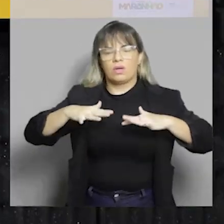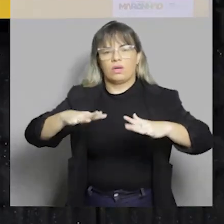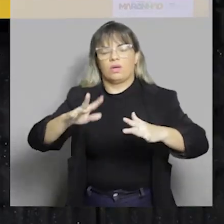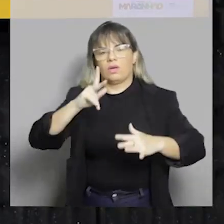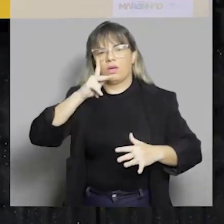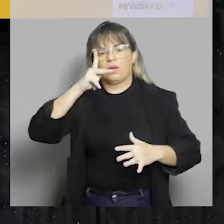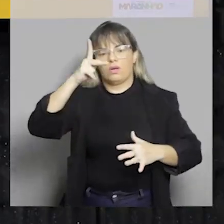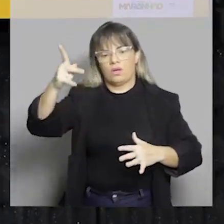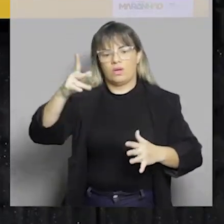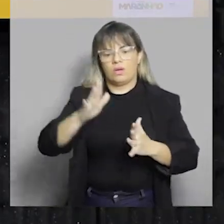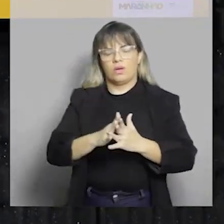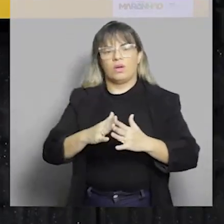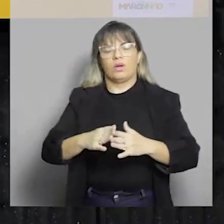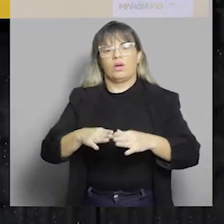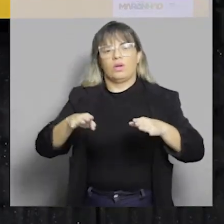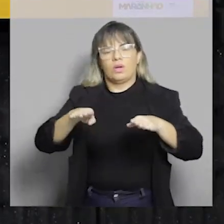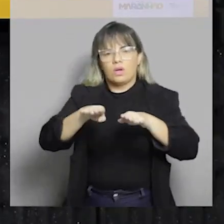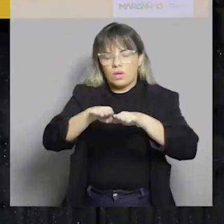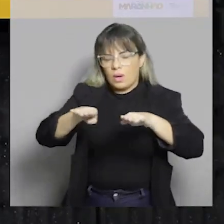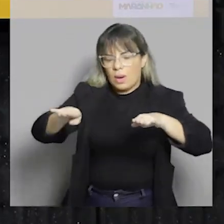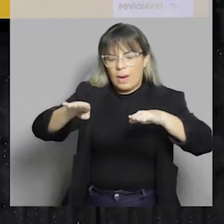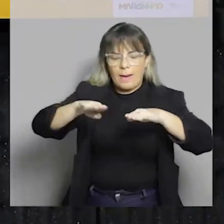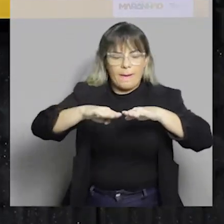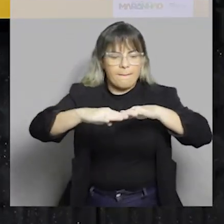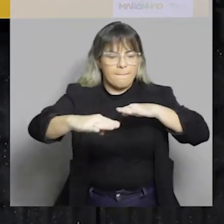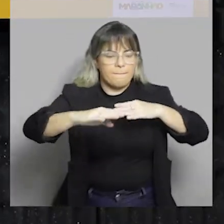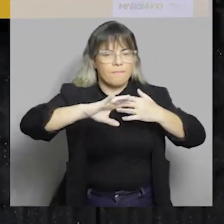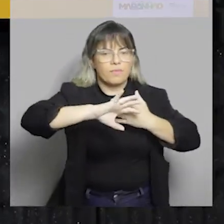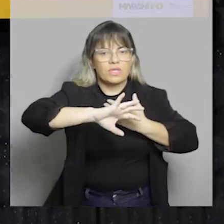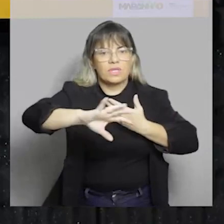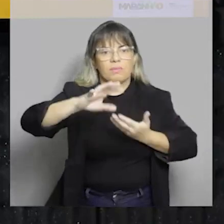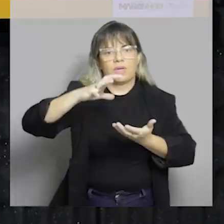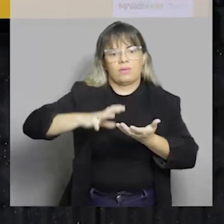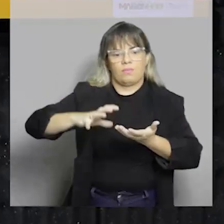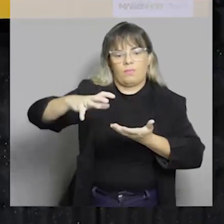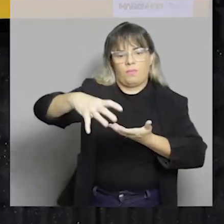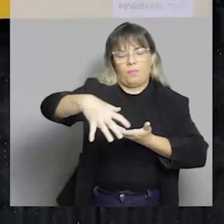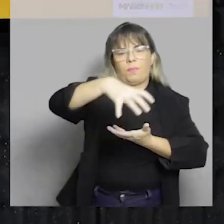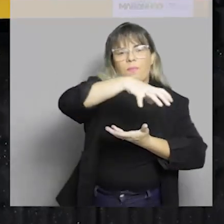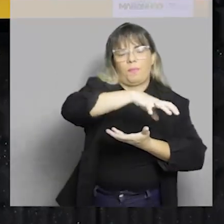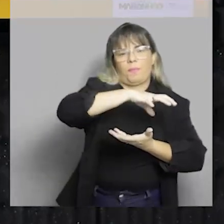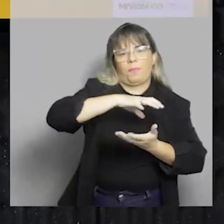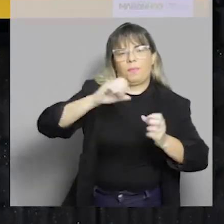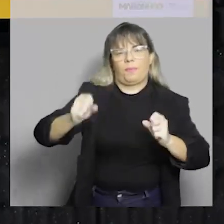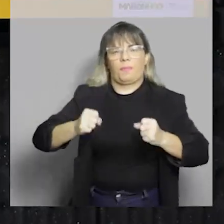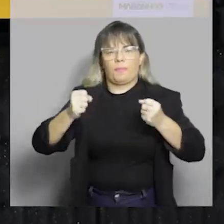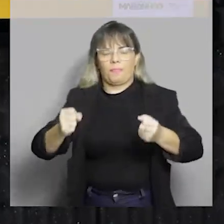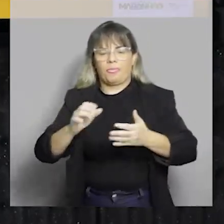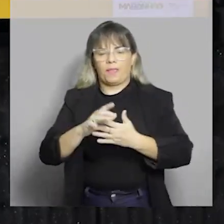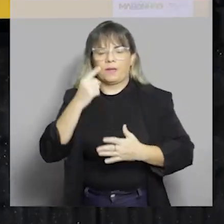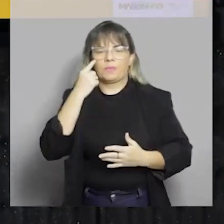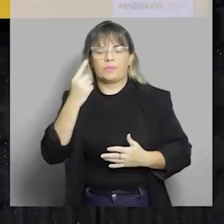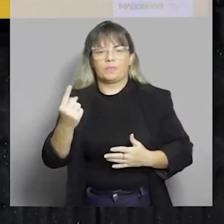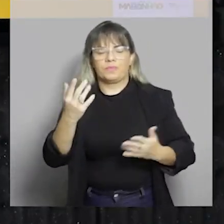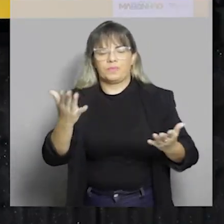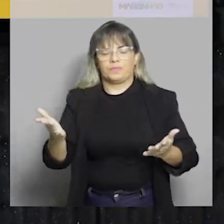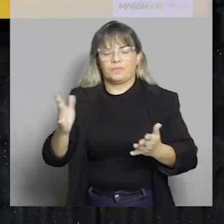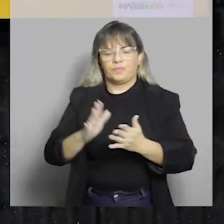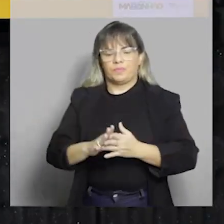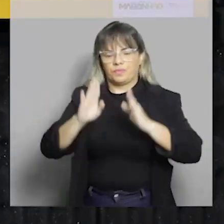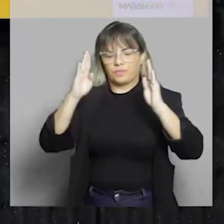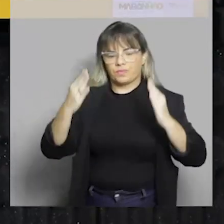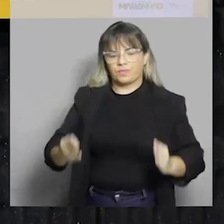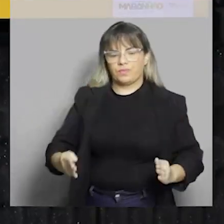forças de convecção, os continentes se fragmentaram. E veja bem, acredito que você já possa ter reparado isso, que a borda do